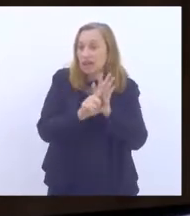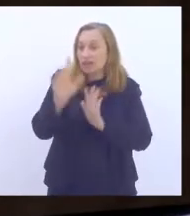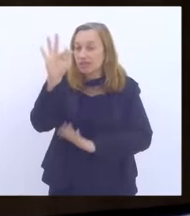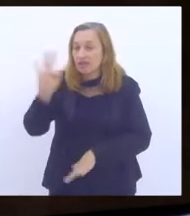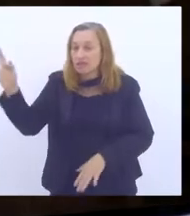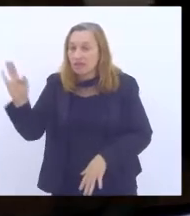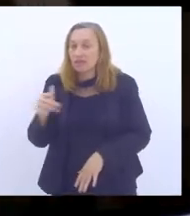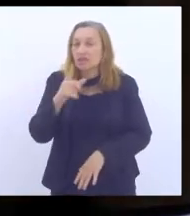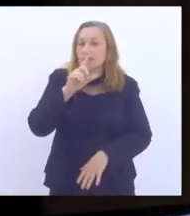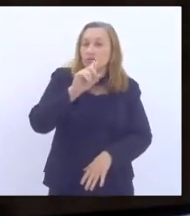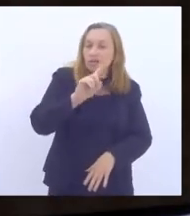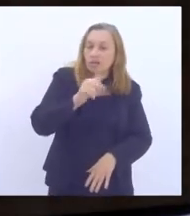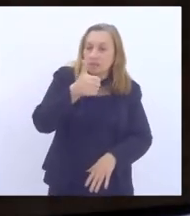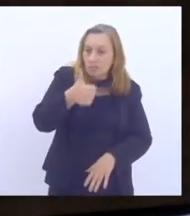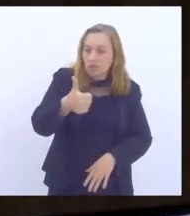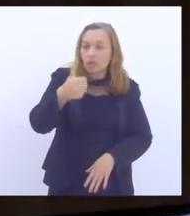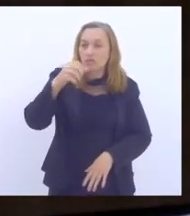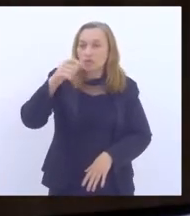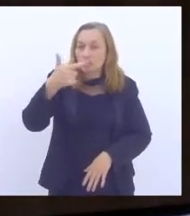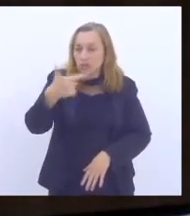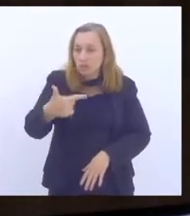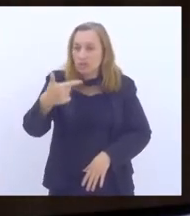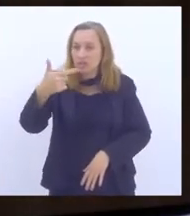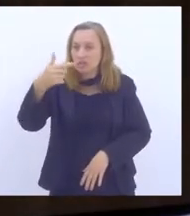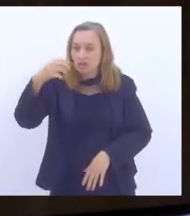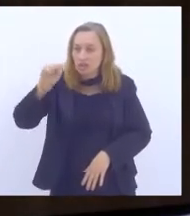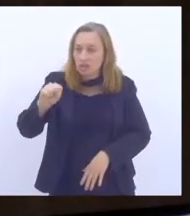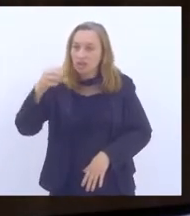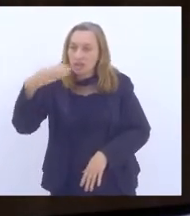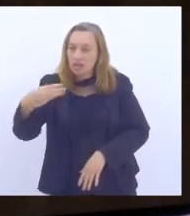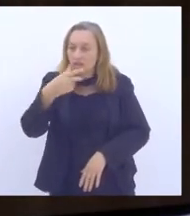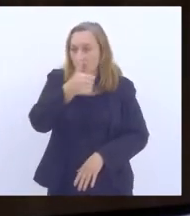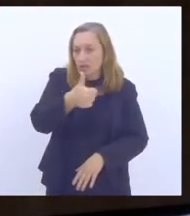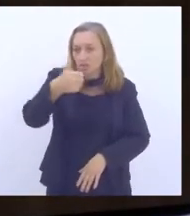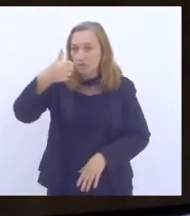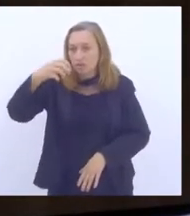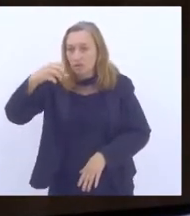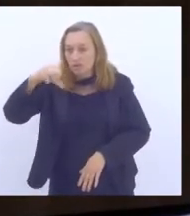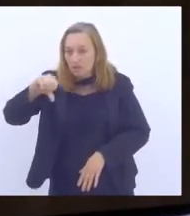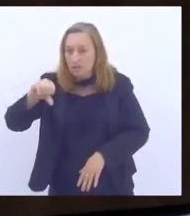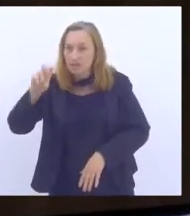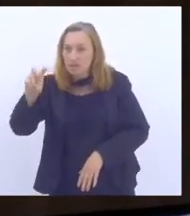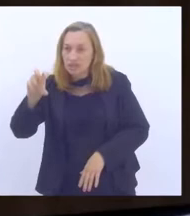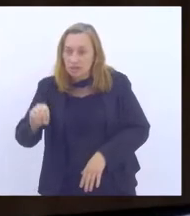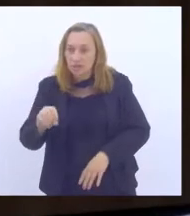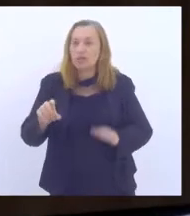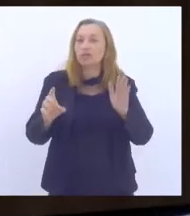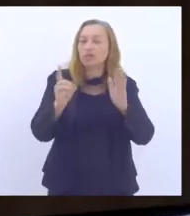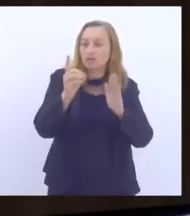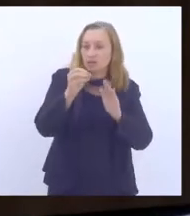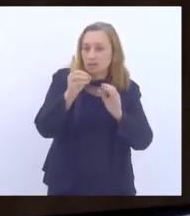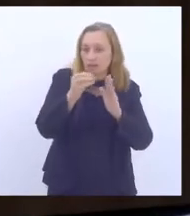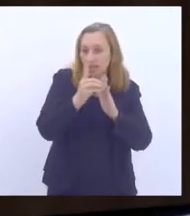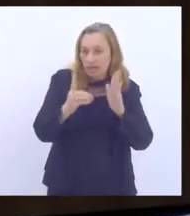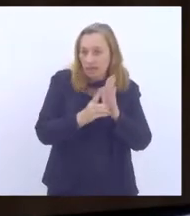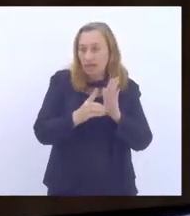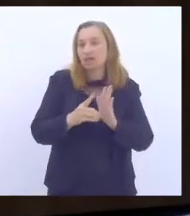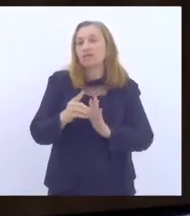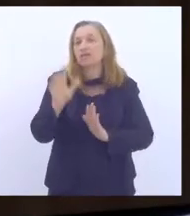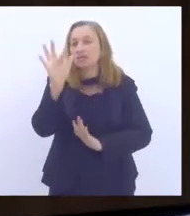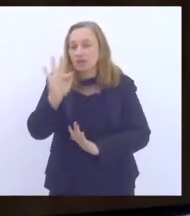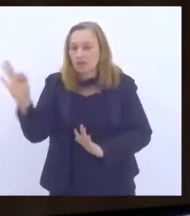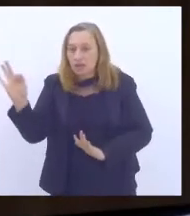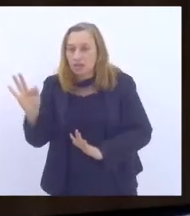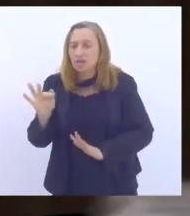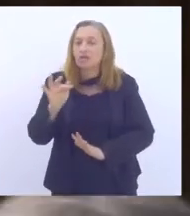federal 1283 de 1950 e o decreto Federal 9.918 de 18 de